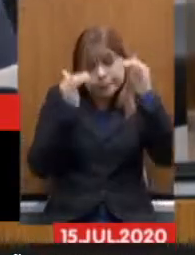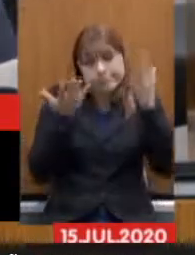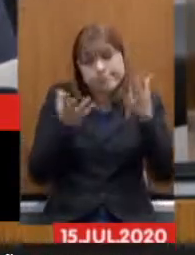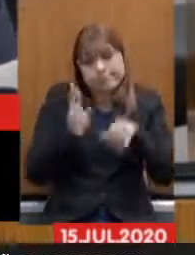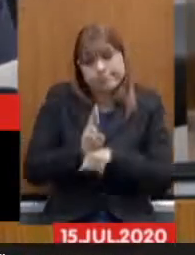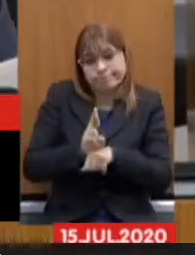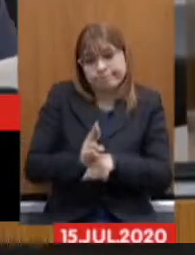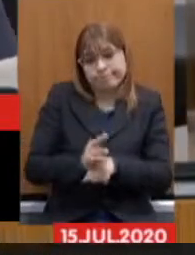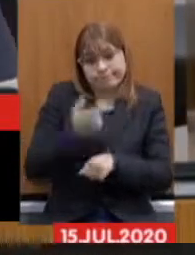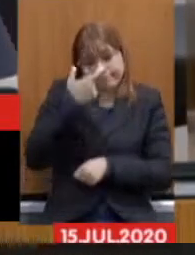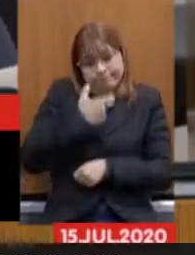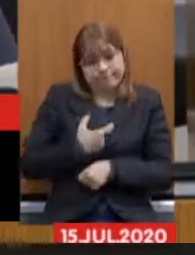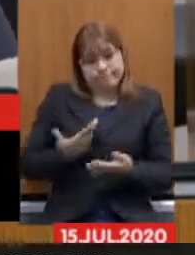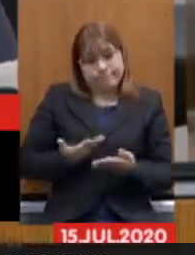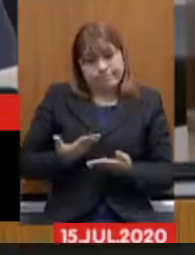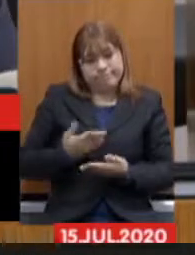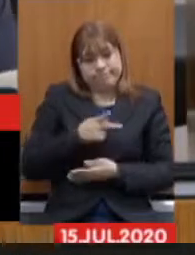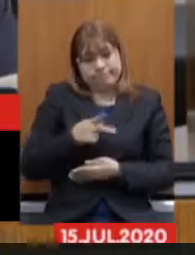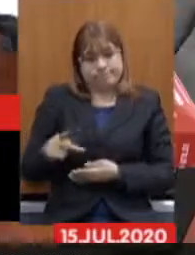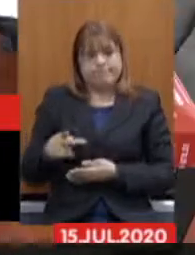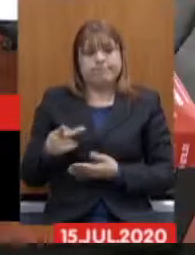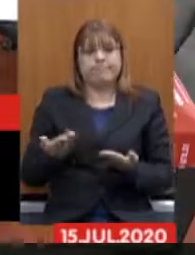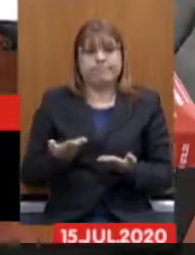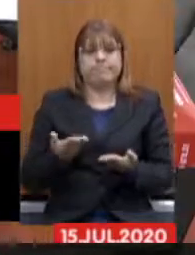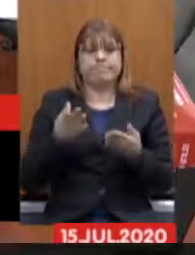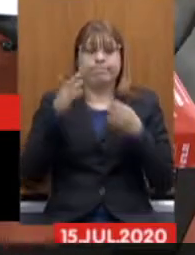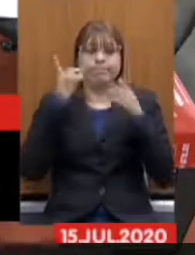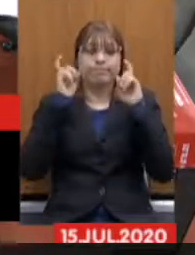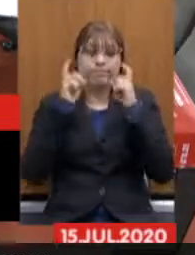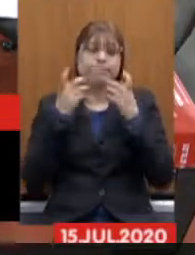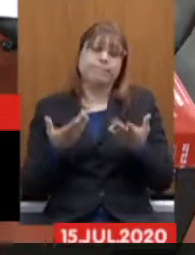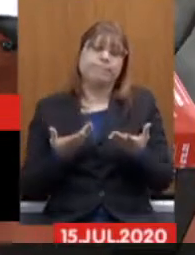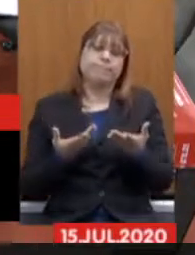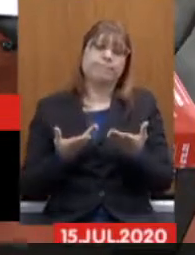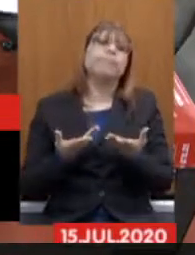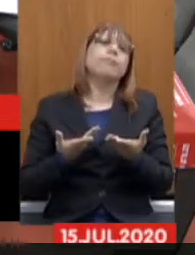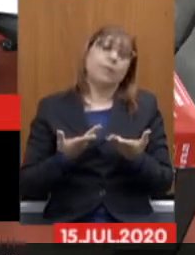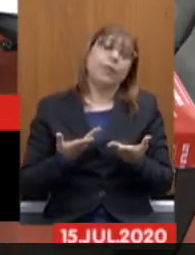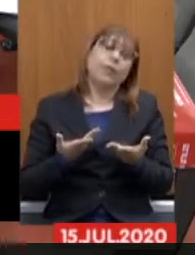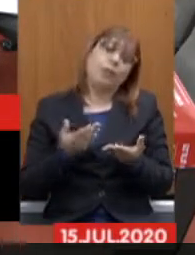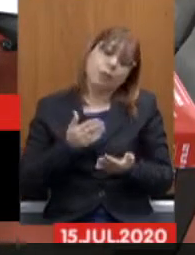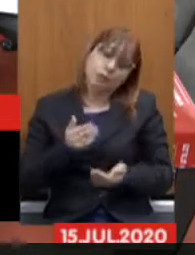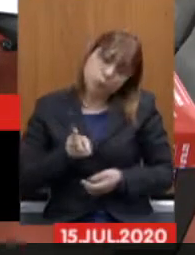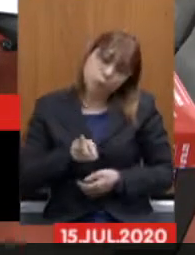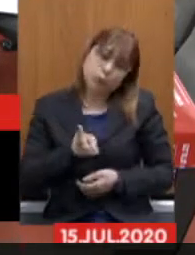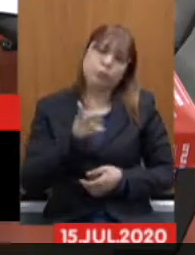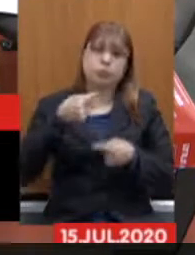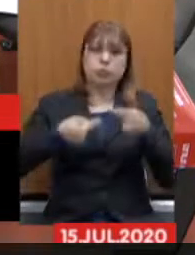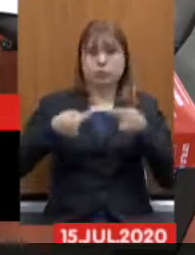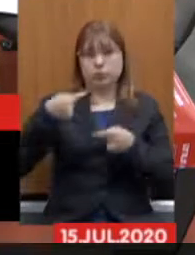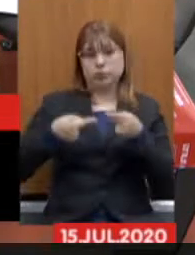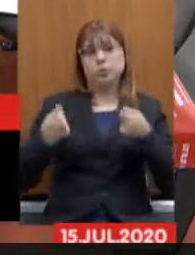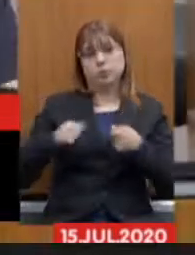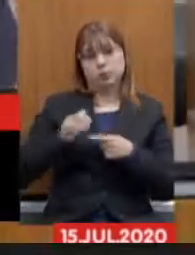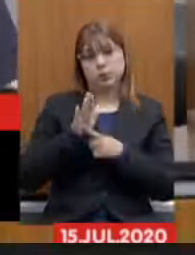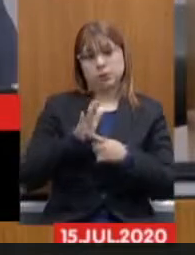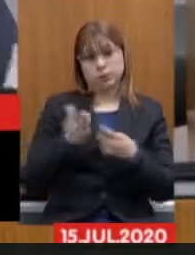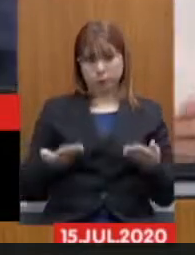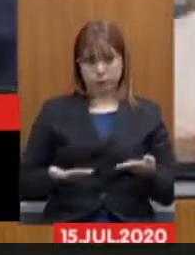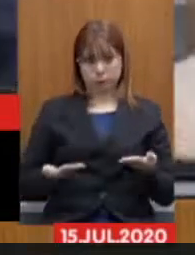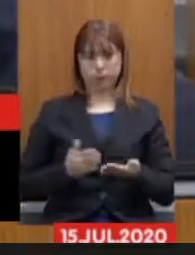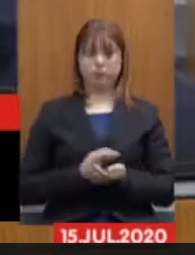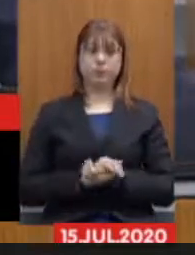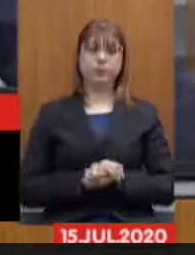de representante da mesa que me cabe daremos aqui sequência aos debates que precisamos e é apresentar no dia de hoje